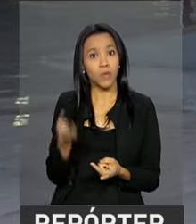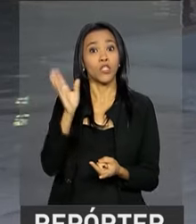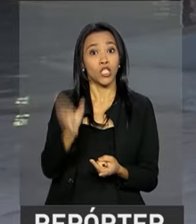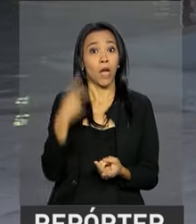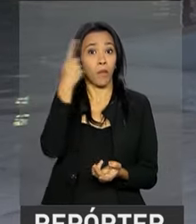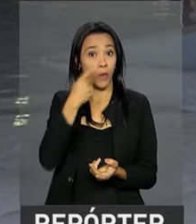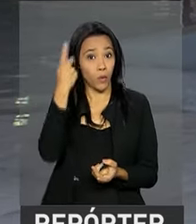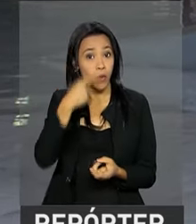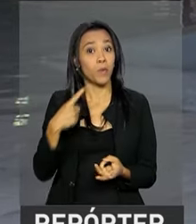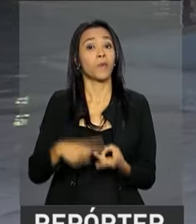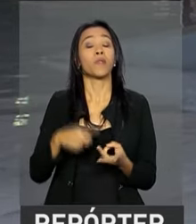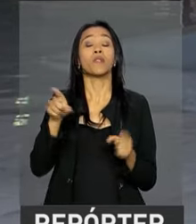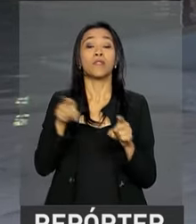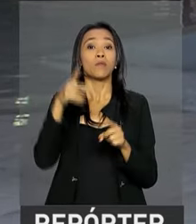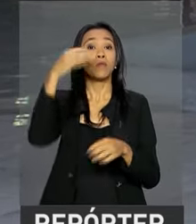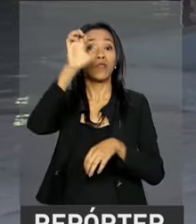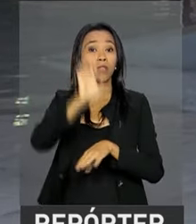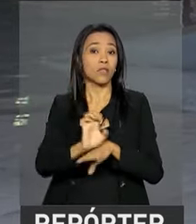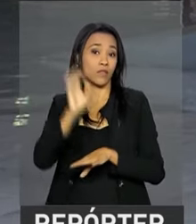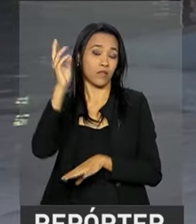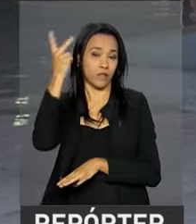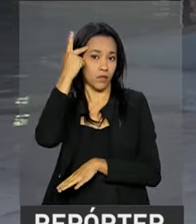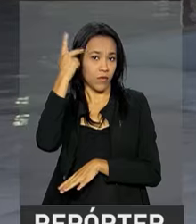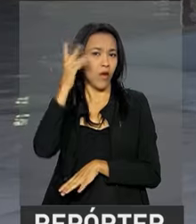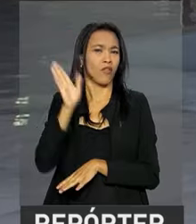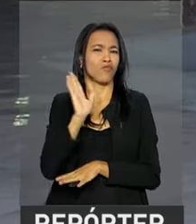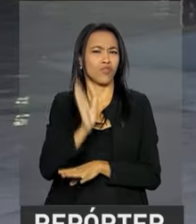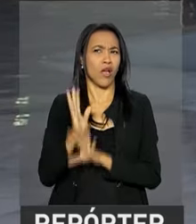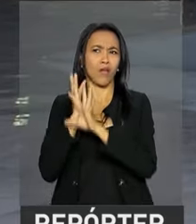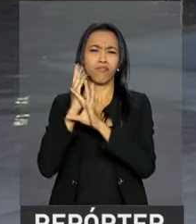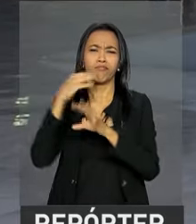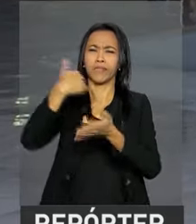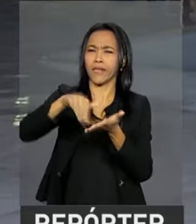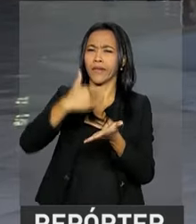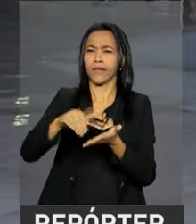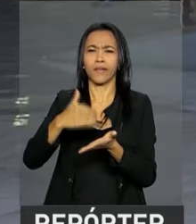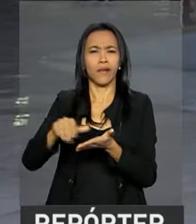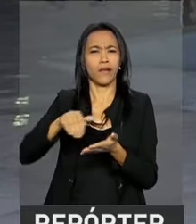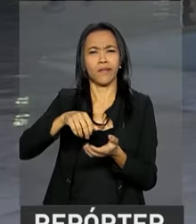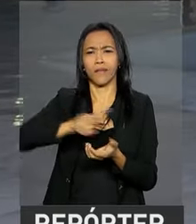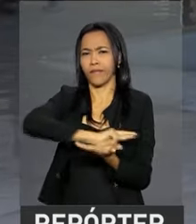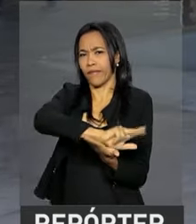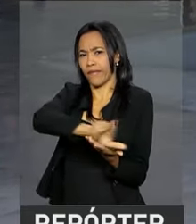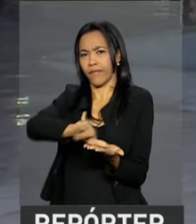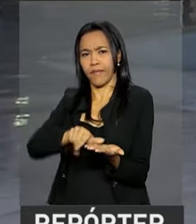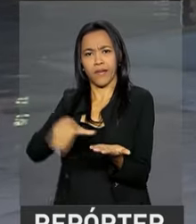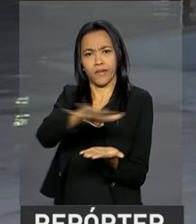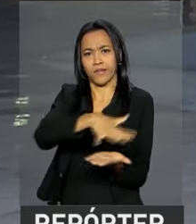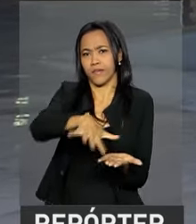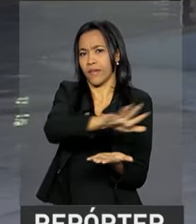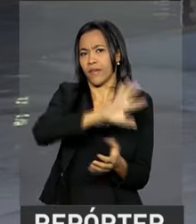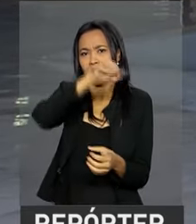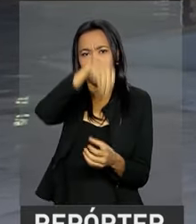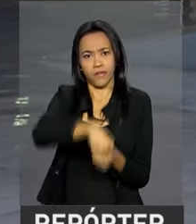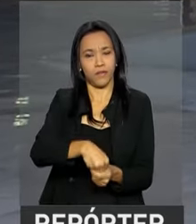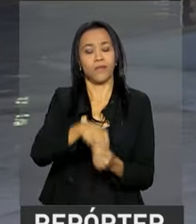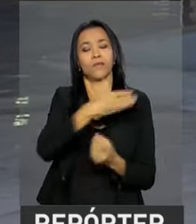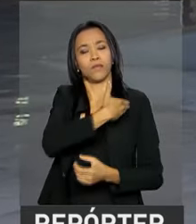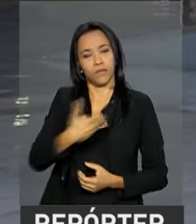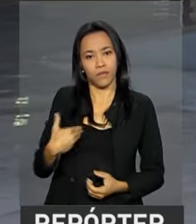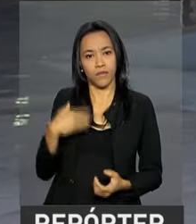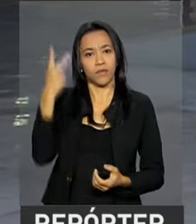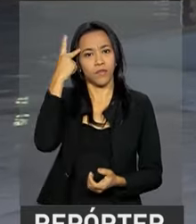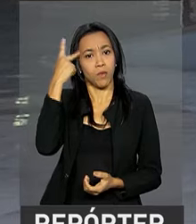promotor e procurador no Estado de São Paulo já exerceu cargos de secretário em diversas áreas no Governo do Estado de São Paulo e mais